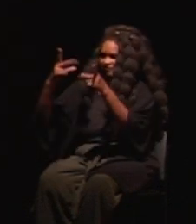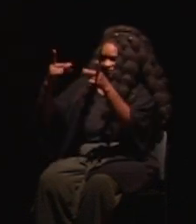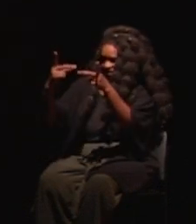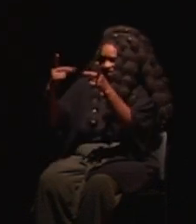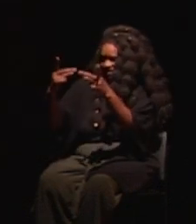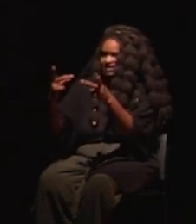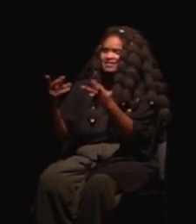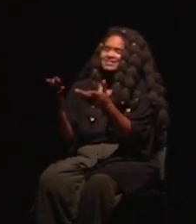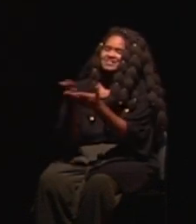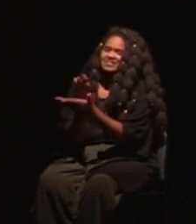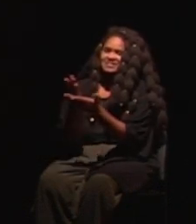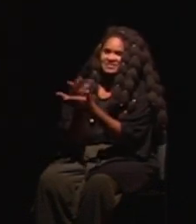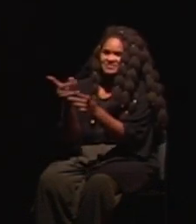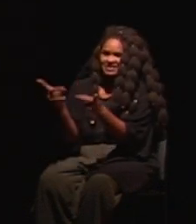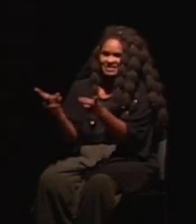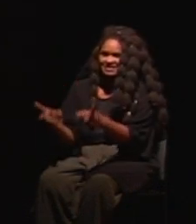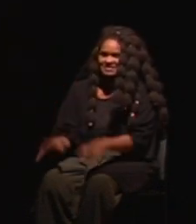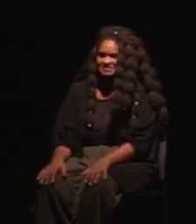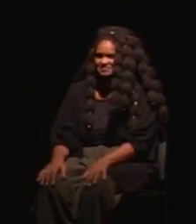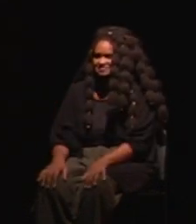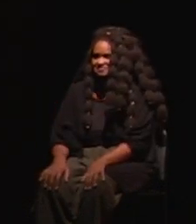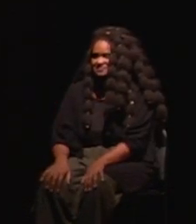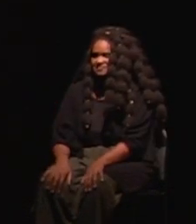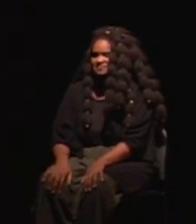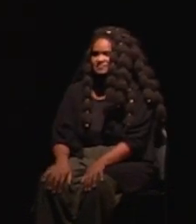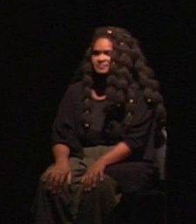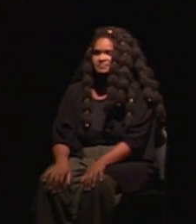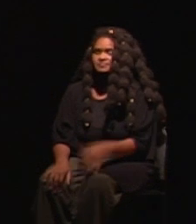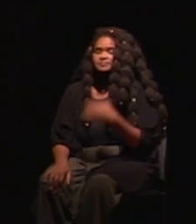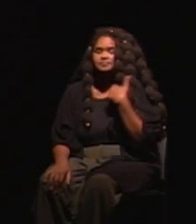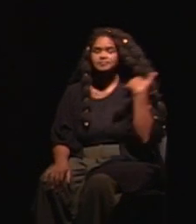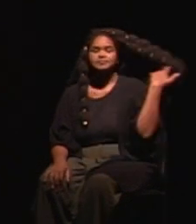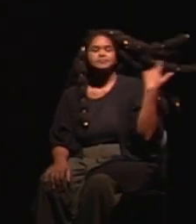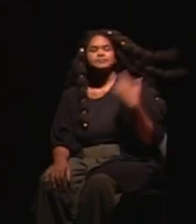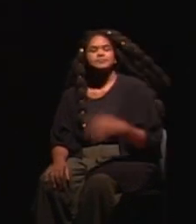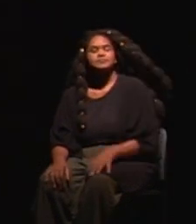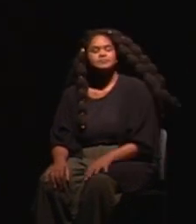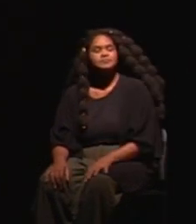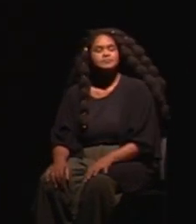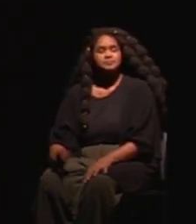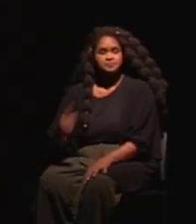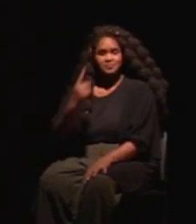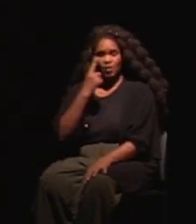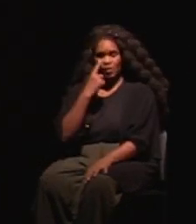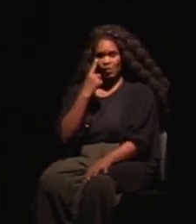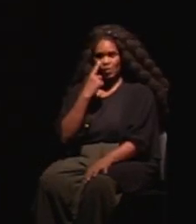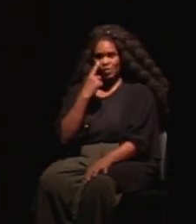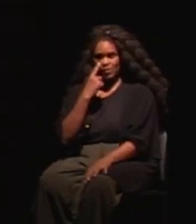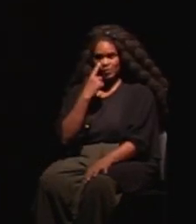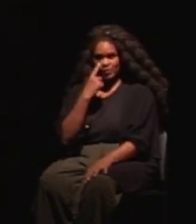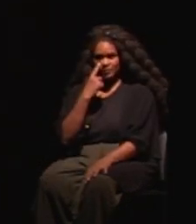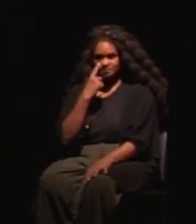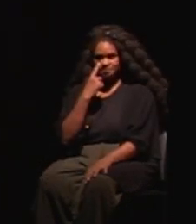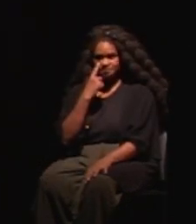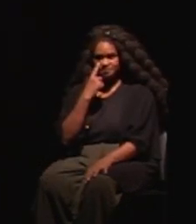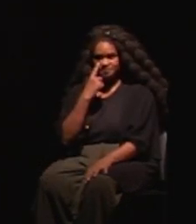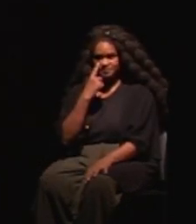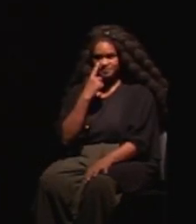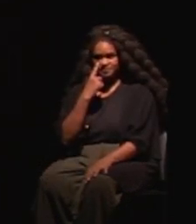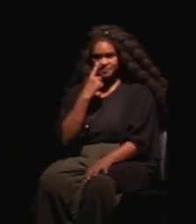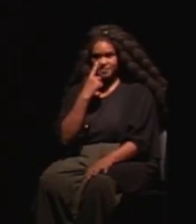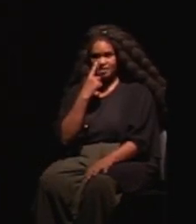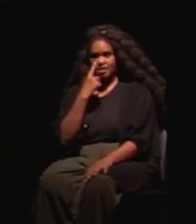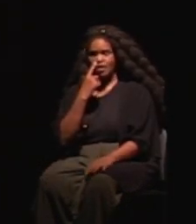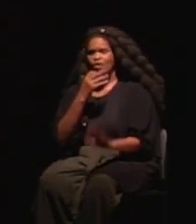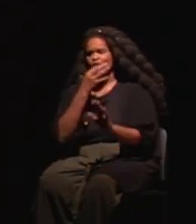Né? Bom, acho que podemos... Olha, o bom de não ter, né, além desses comentários, né,